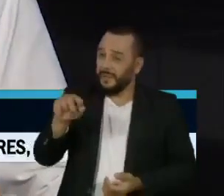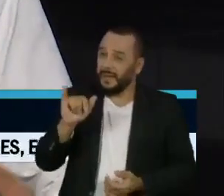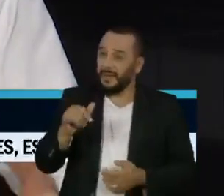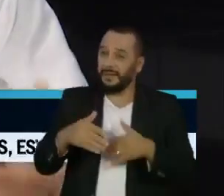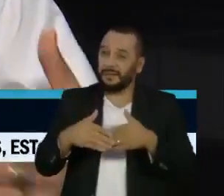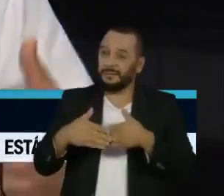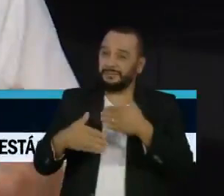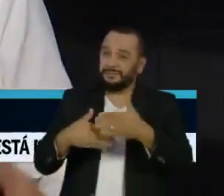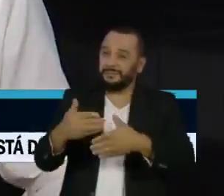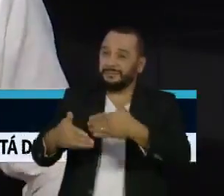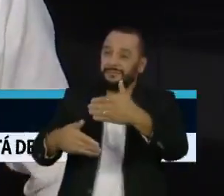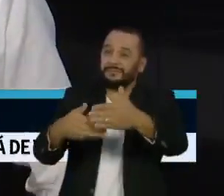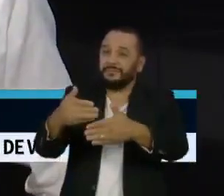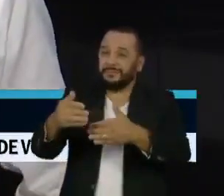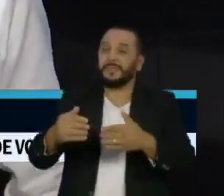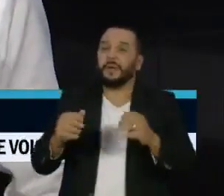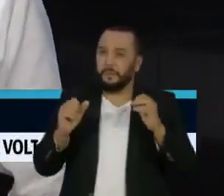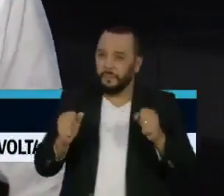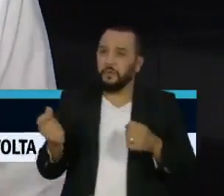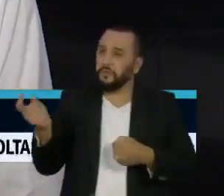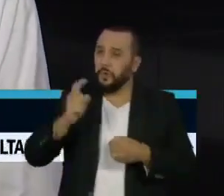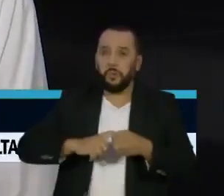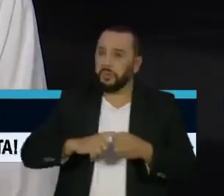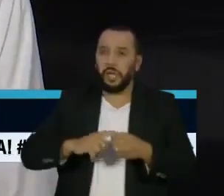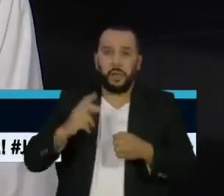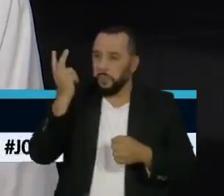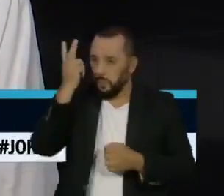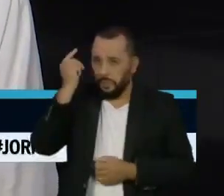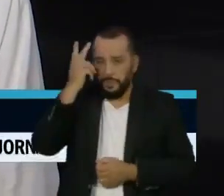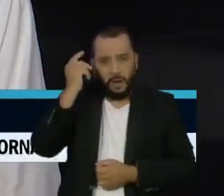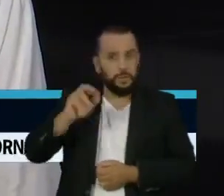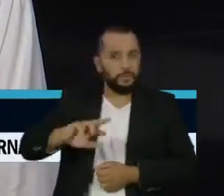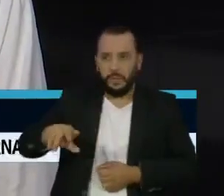argumento de que aos poucos a torcida pode ir voltando para o estádio, porque eu